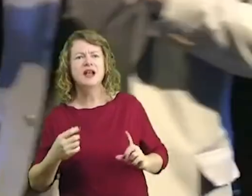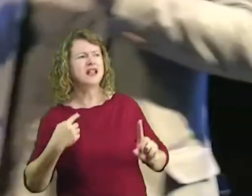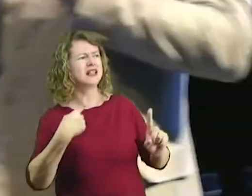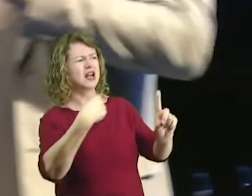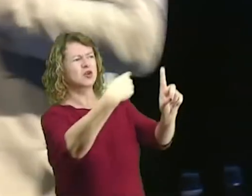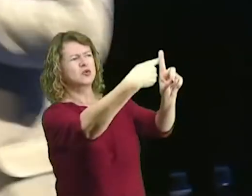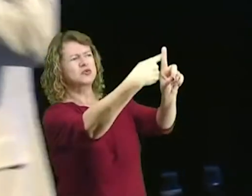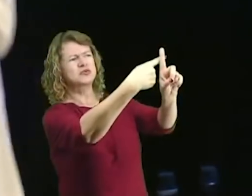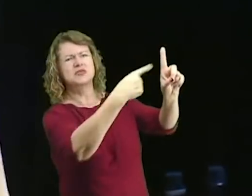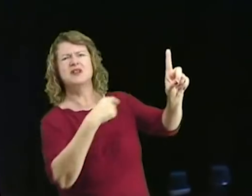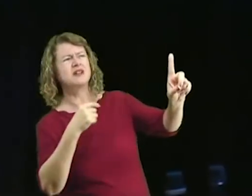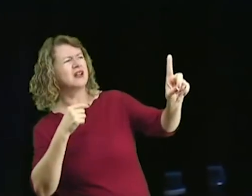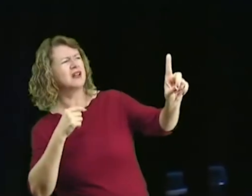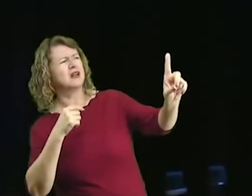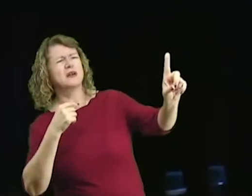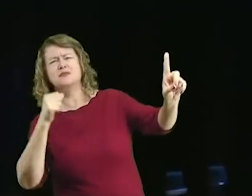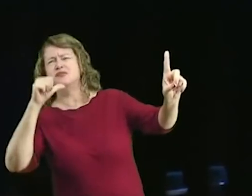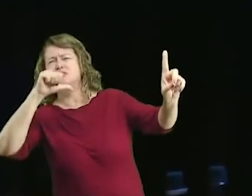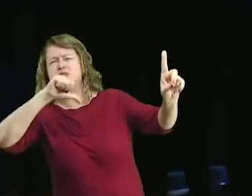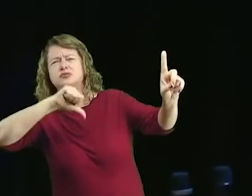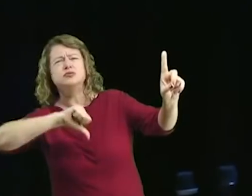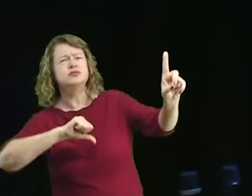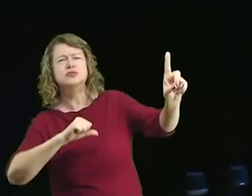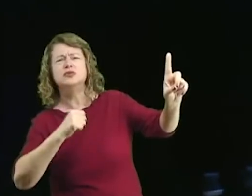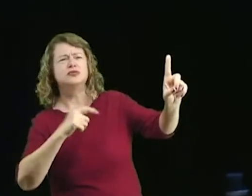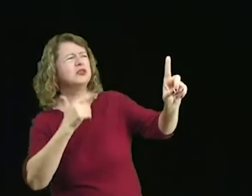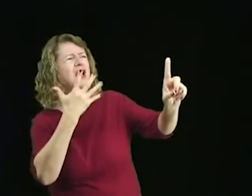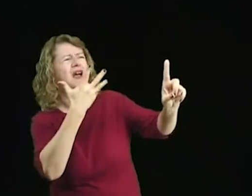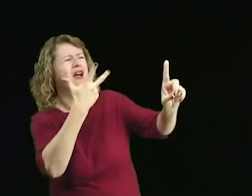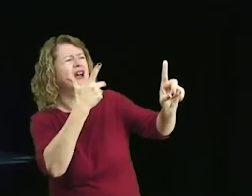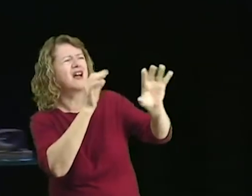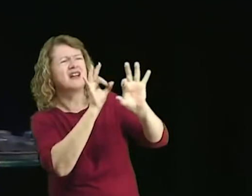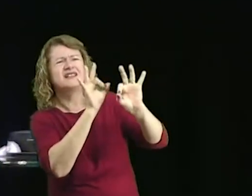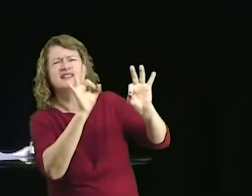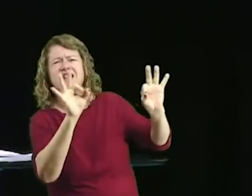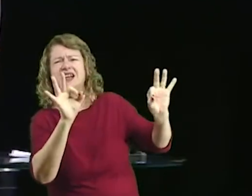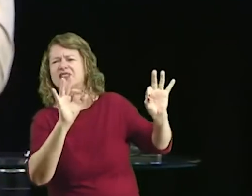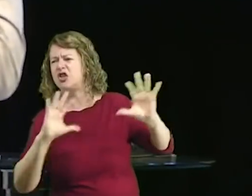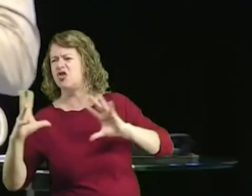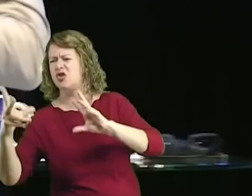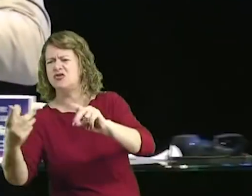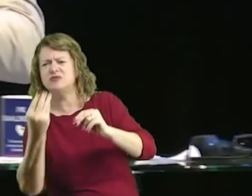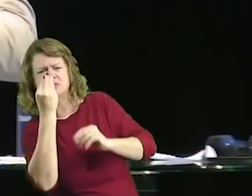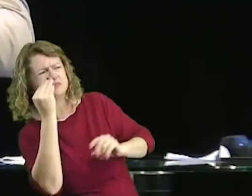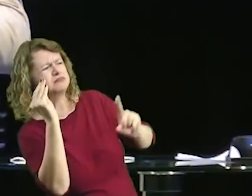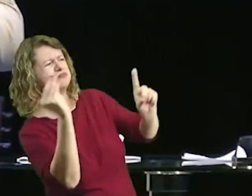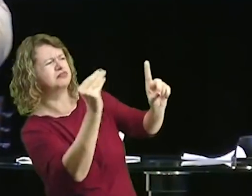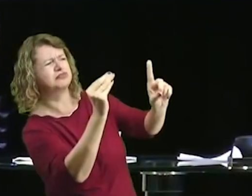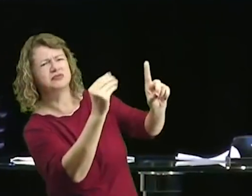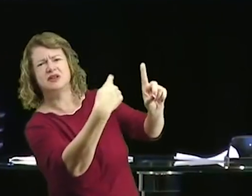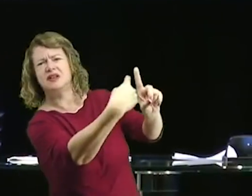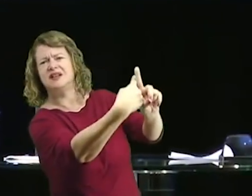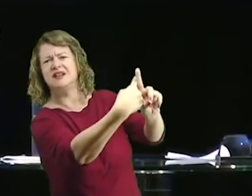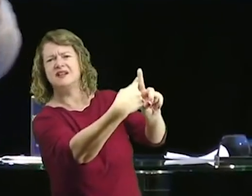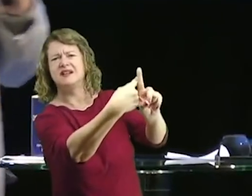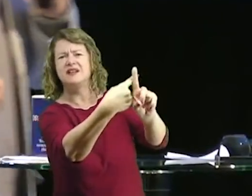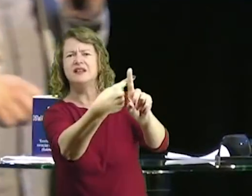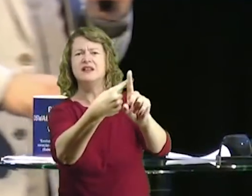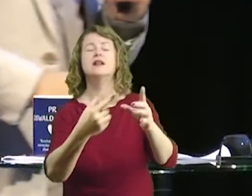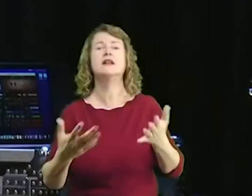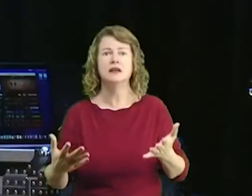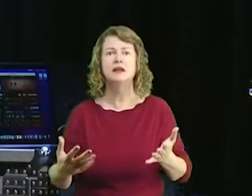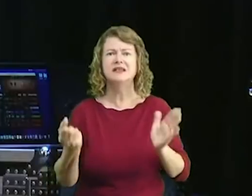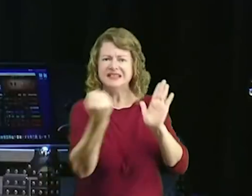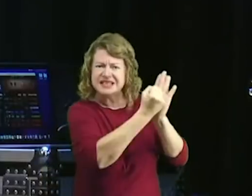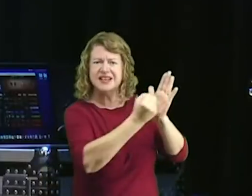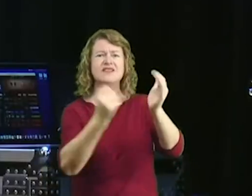que veio para amar, aquele que veio dar a sua vida por resgate de muitos, ele foi